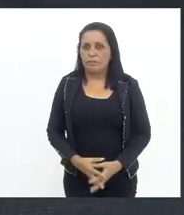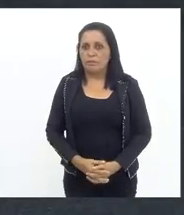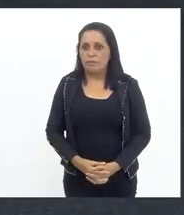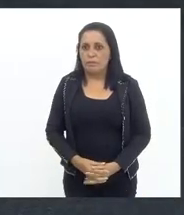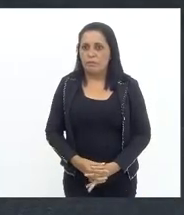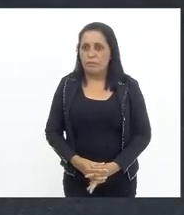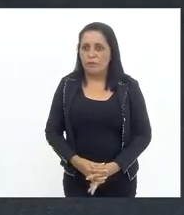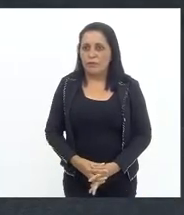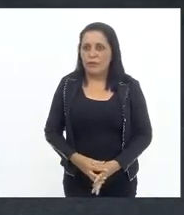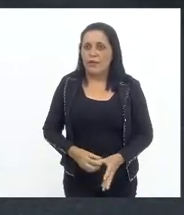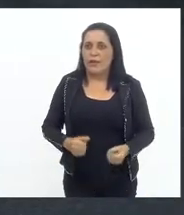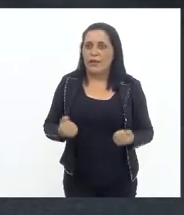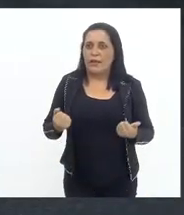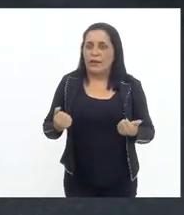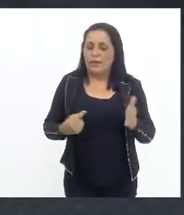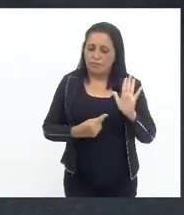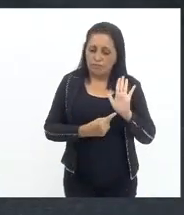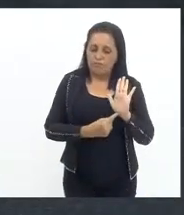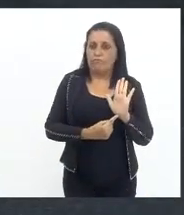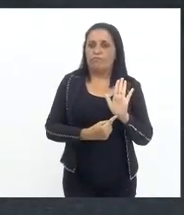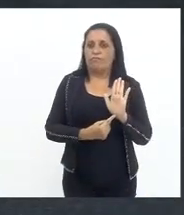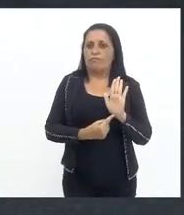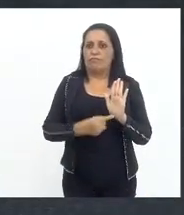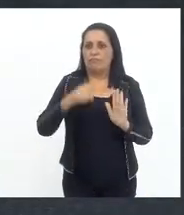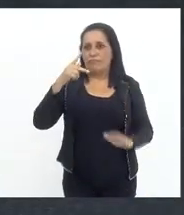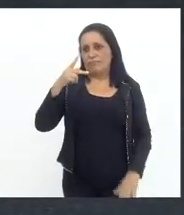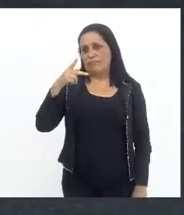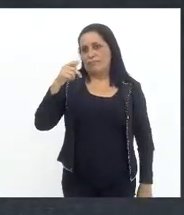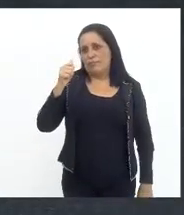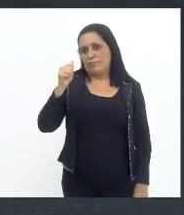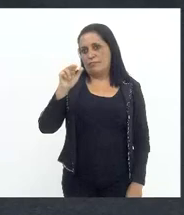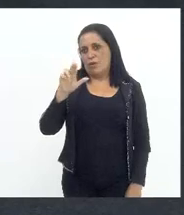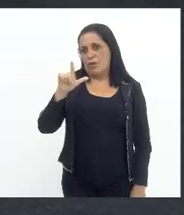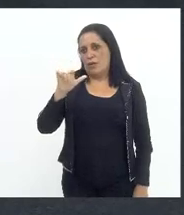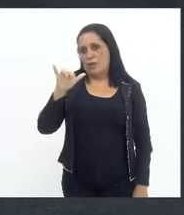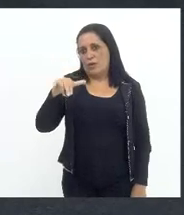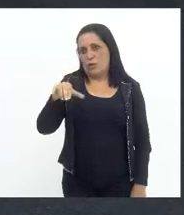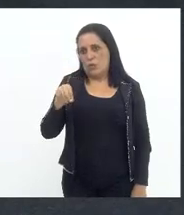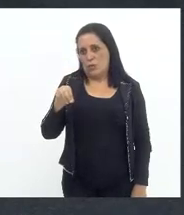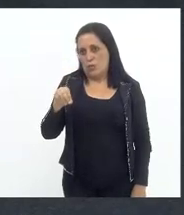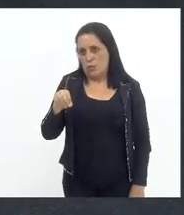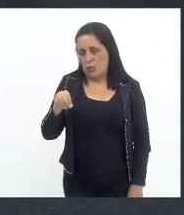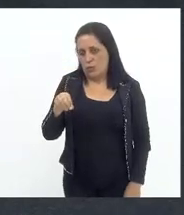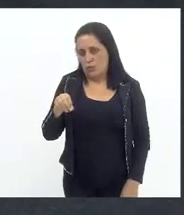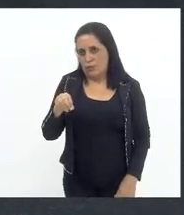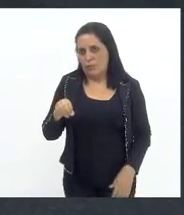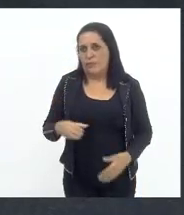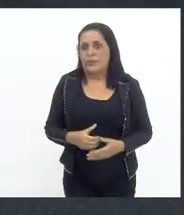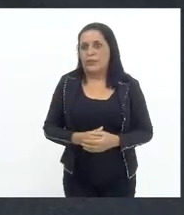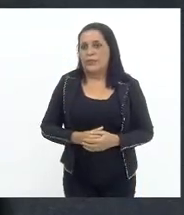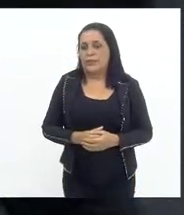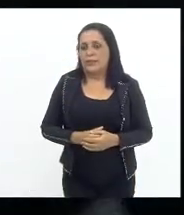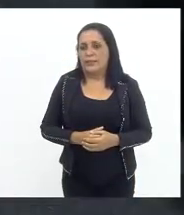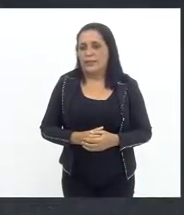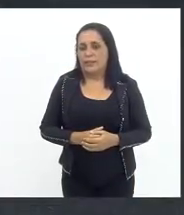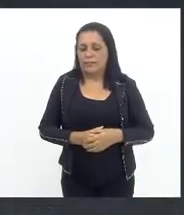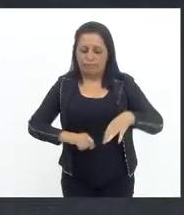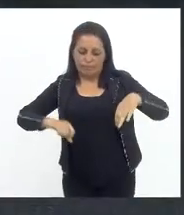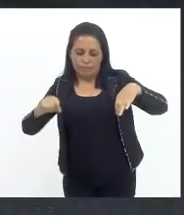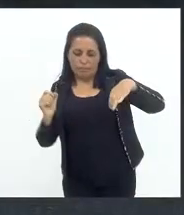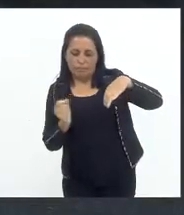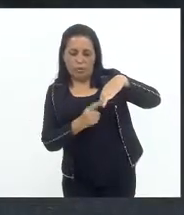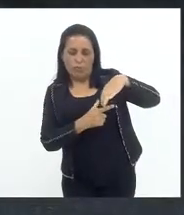o gesto do Paulinho, quando fez aquele belíssimo